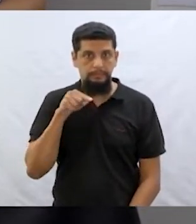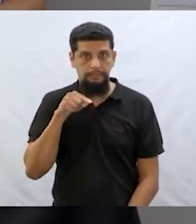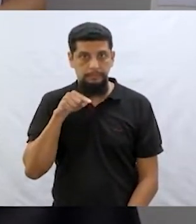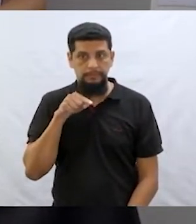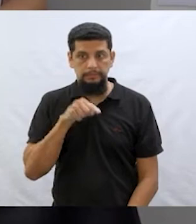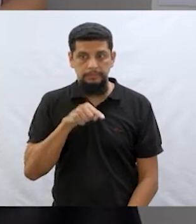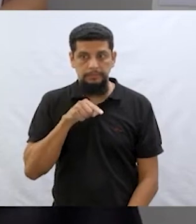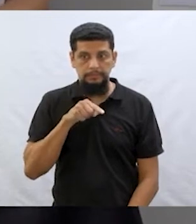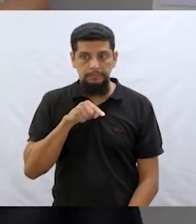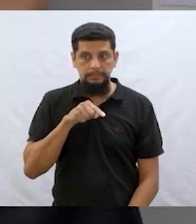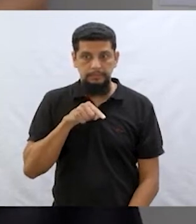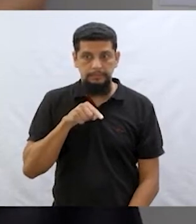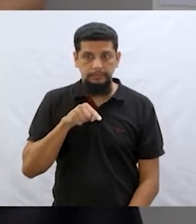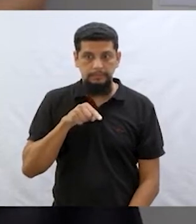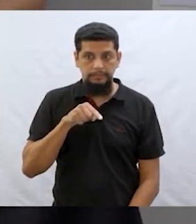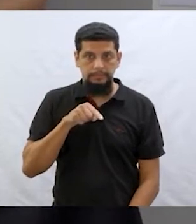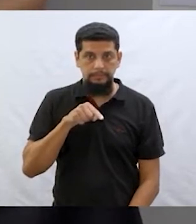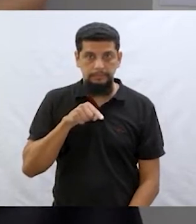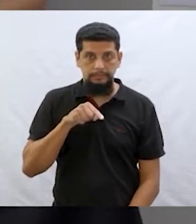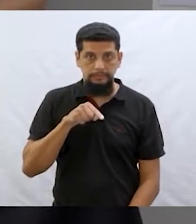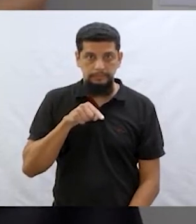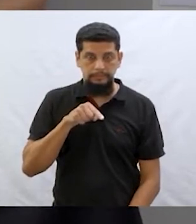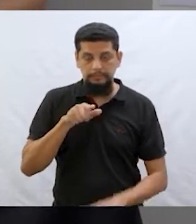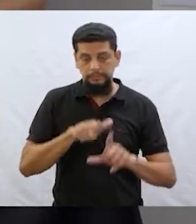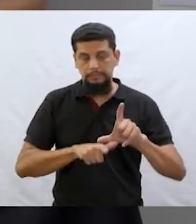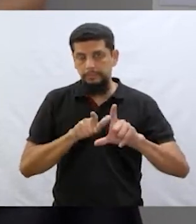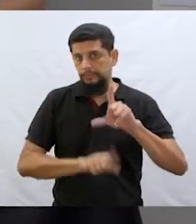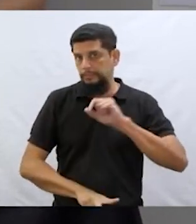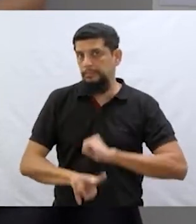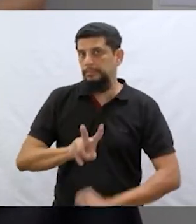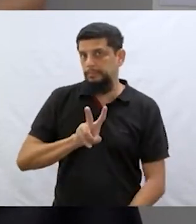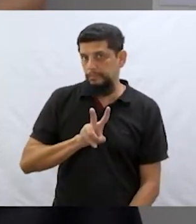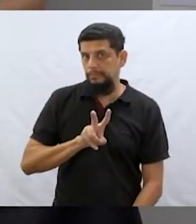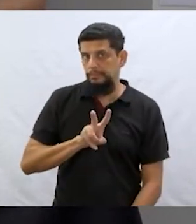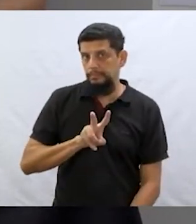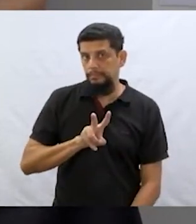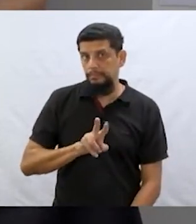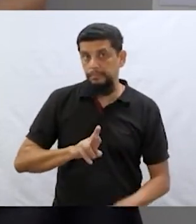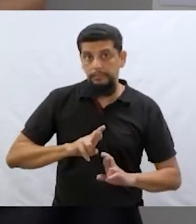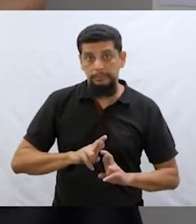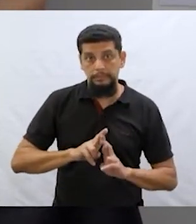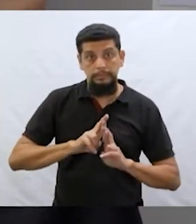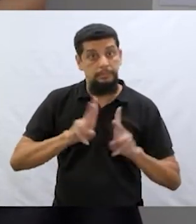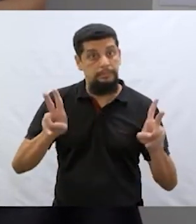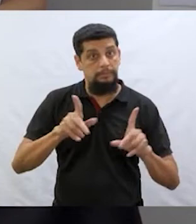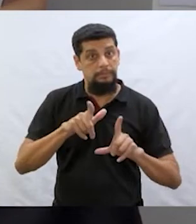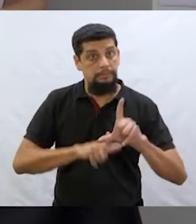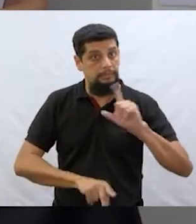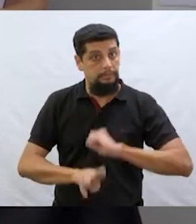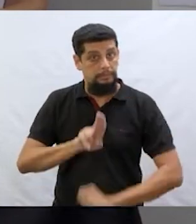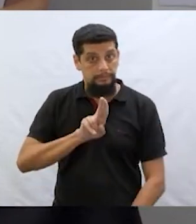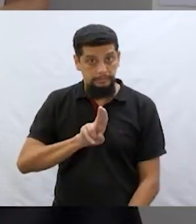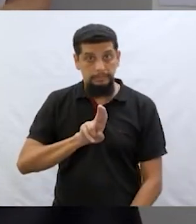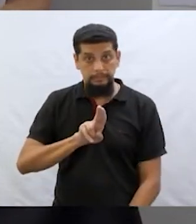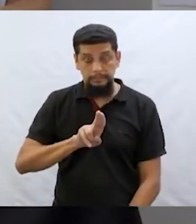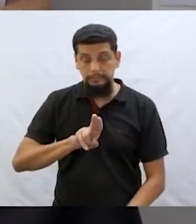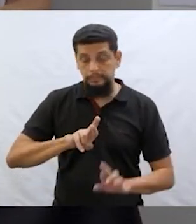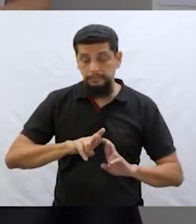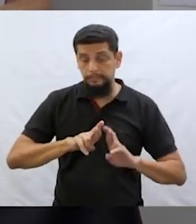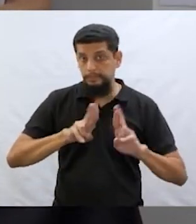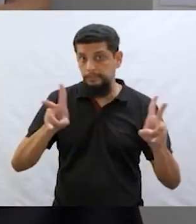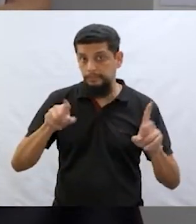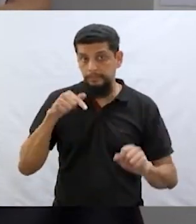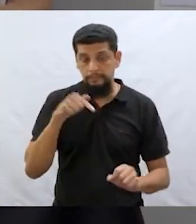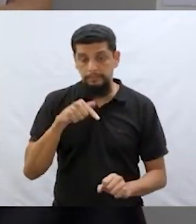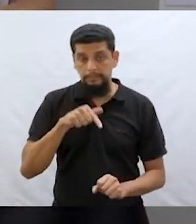subiu. Perceba que aqui embaixo, ela não fica redondinho como a letra U, tá? Ela fica uma pontinha aqui, ó.